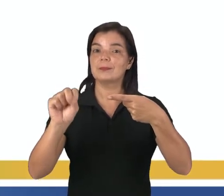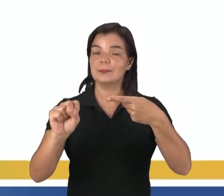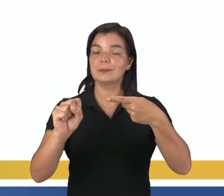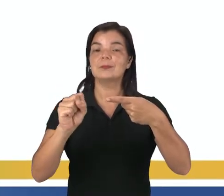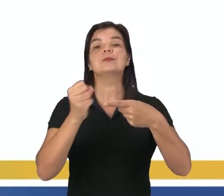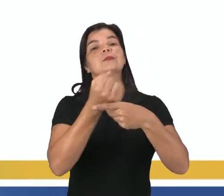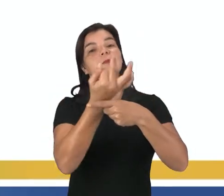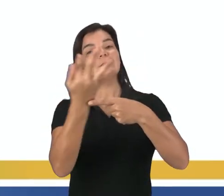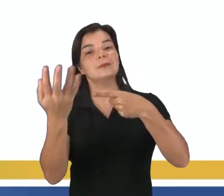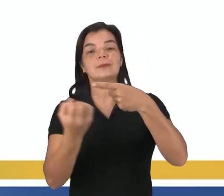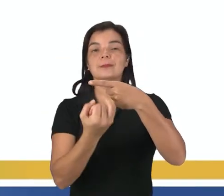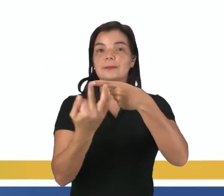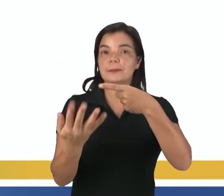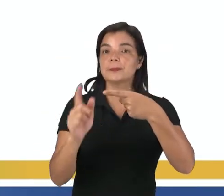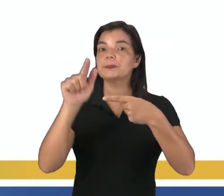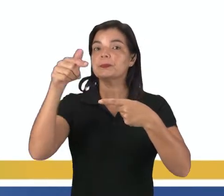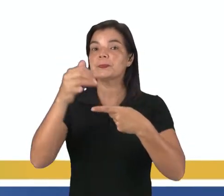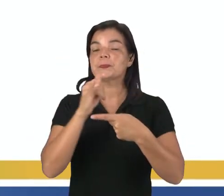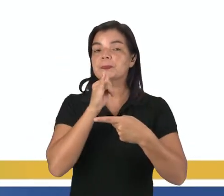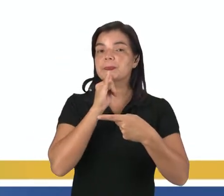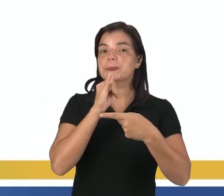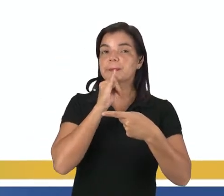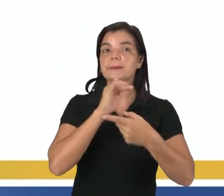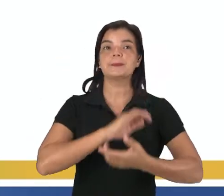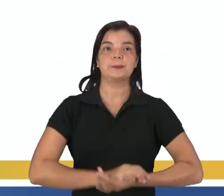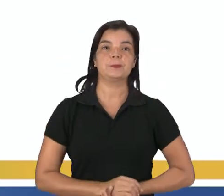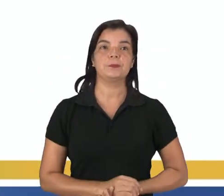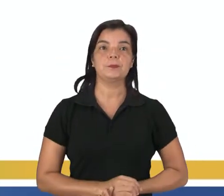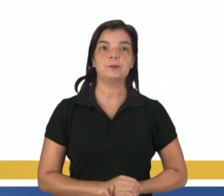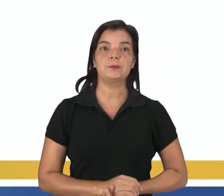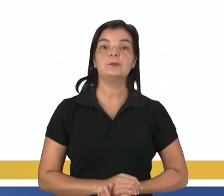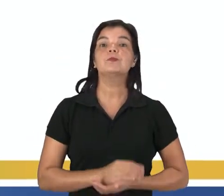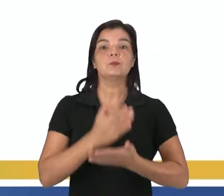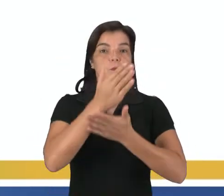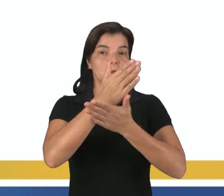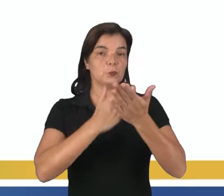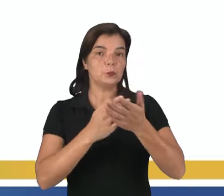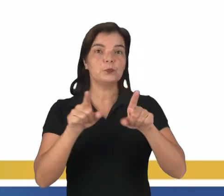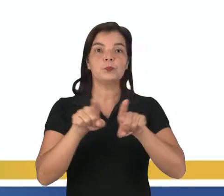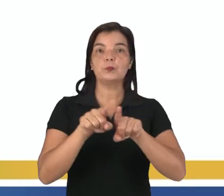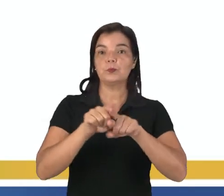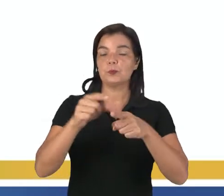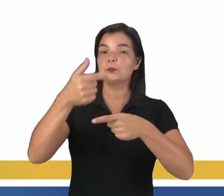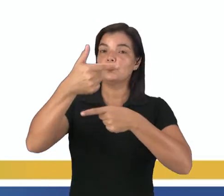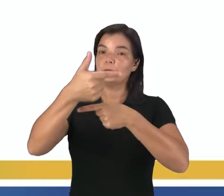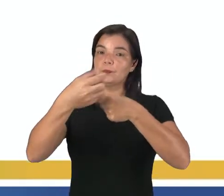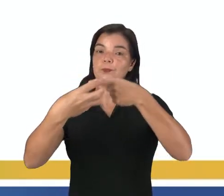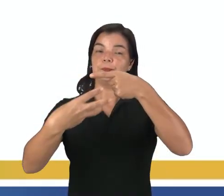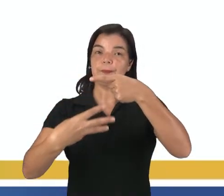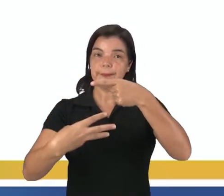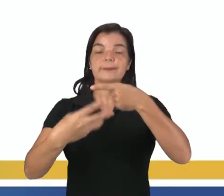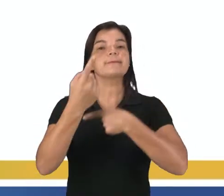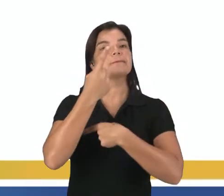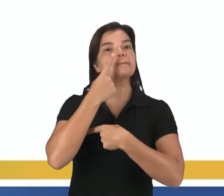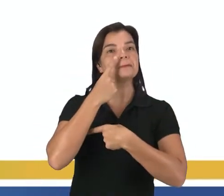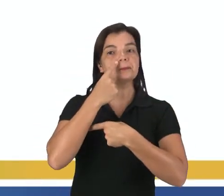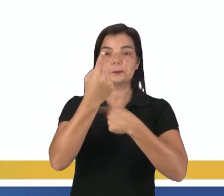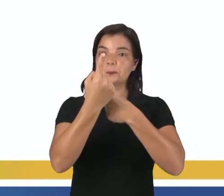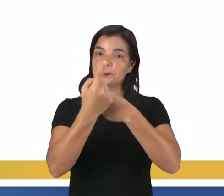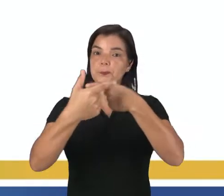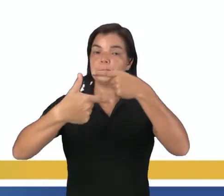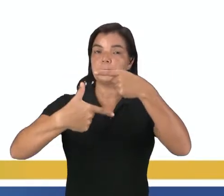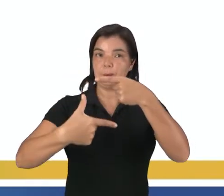aí, então, outros exemplos de frações. Temos um meio, 2/3, Então, observe que um meio nós